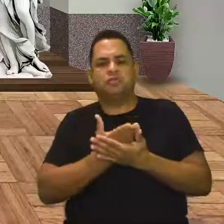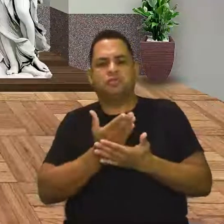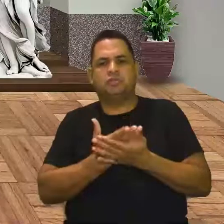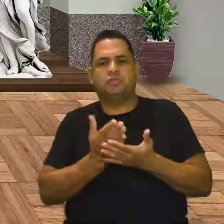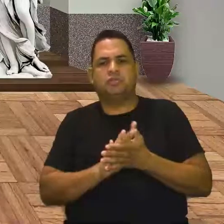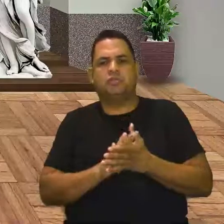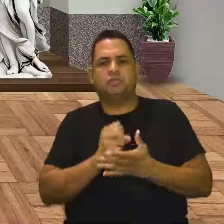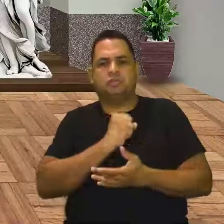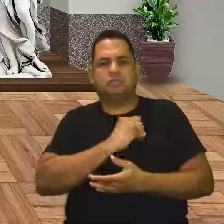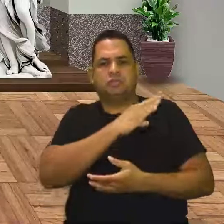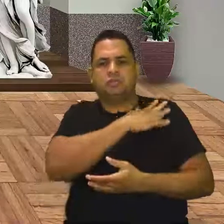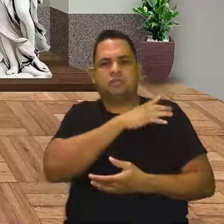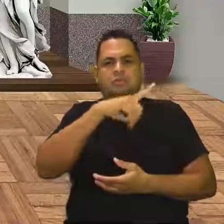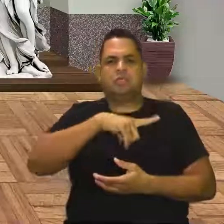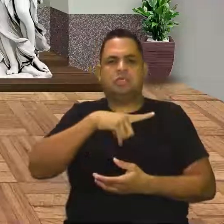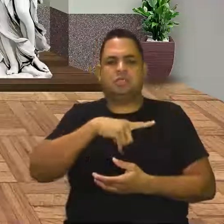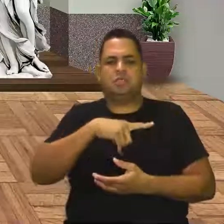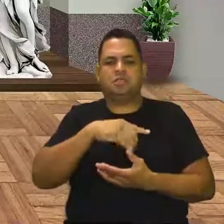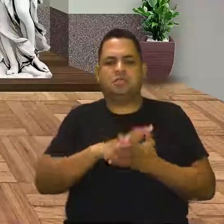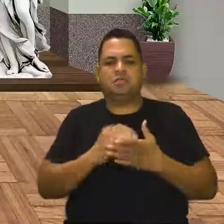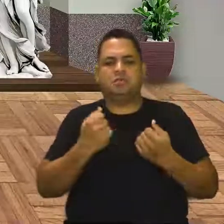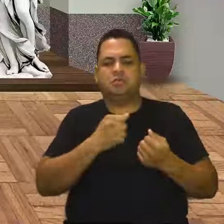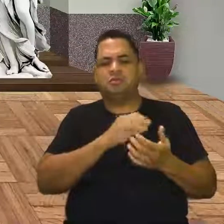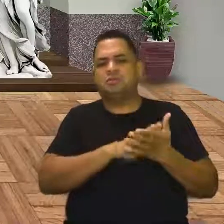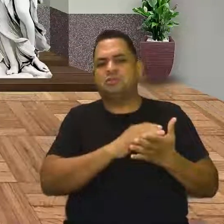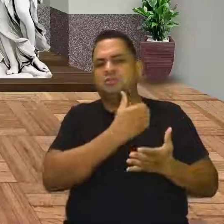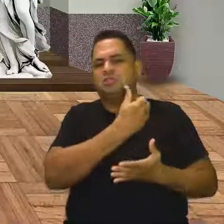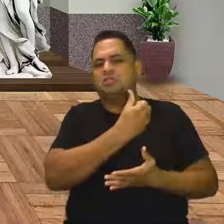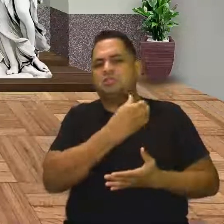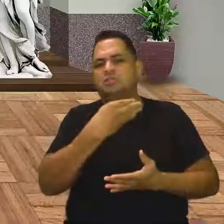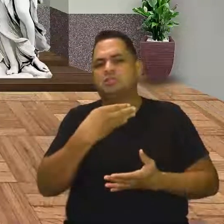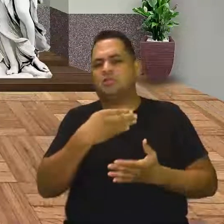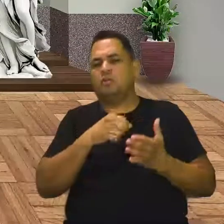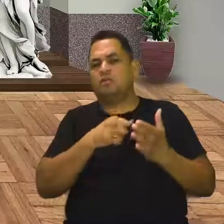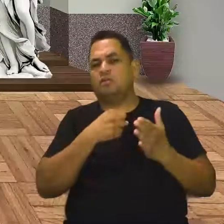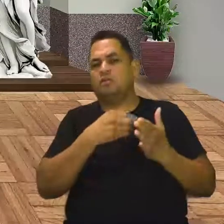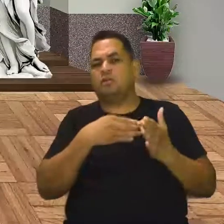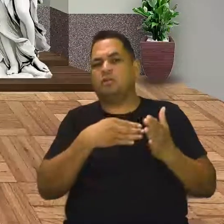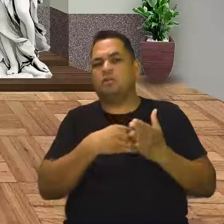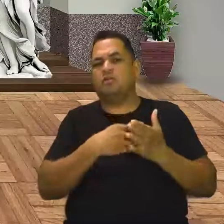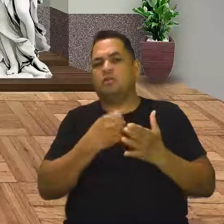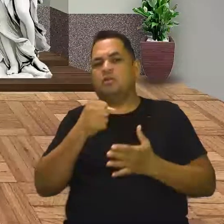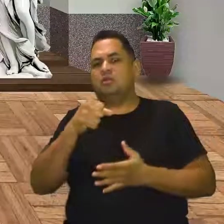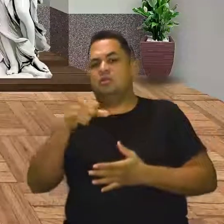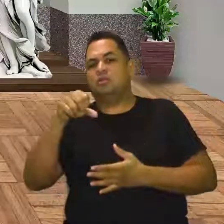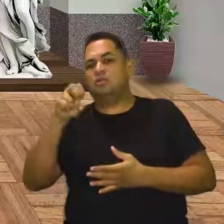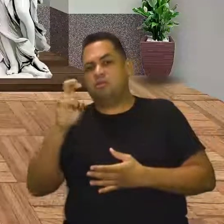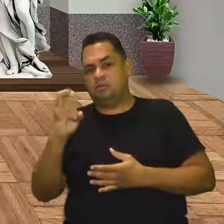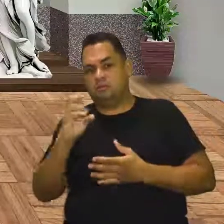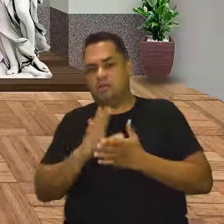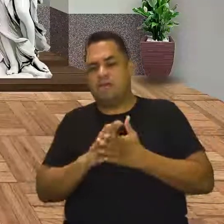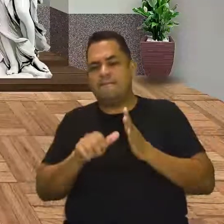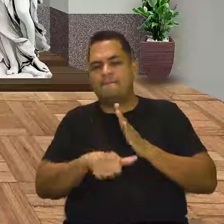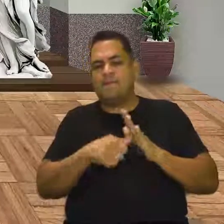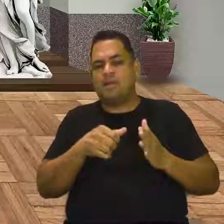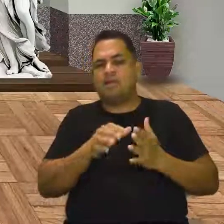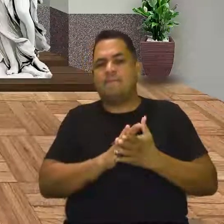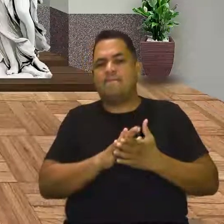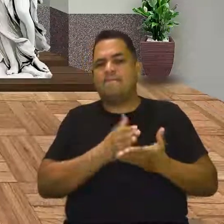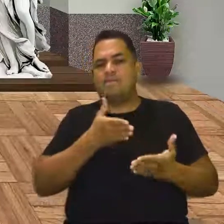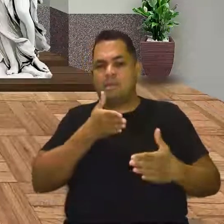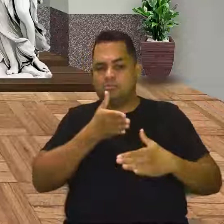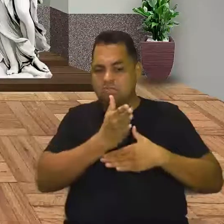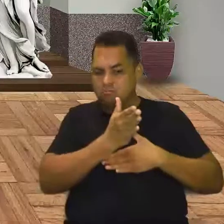militares estiveram no poder de 64 a 85. Não, senhor. A primeira intervenção militar no Brasil foi